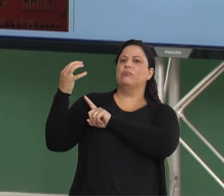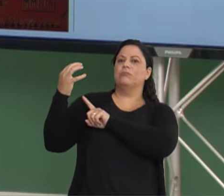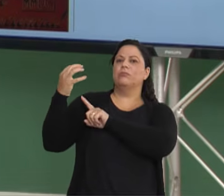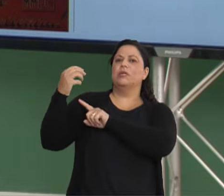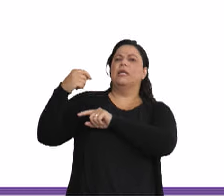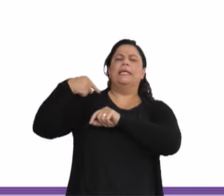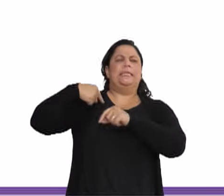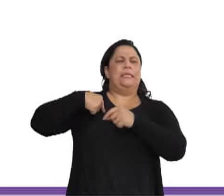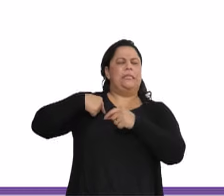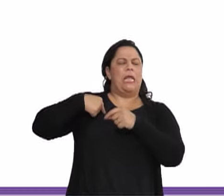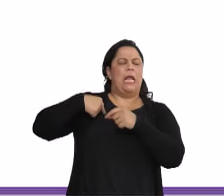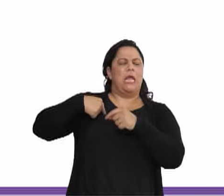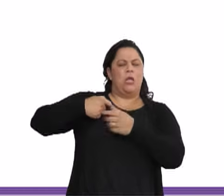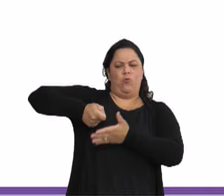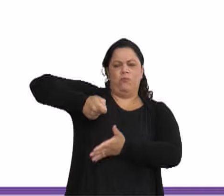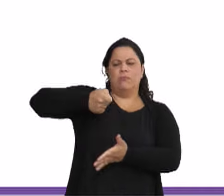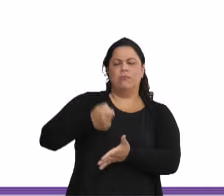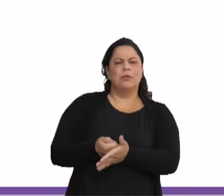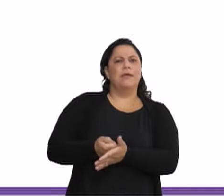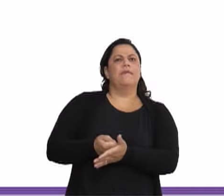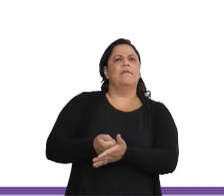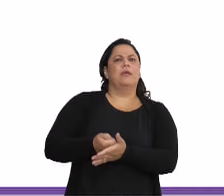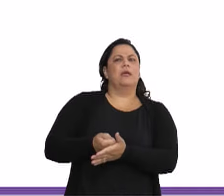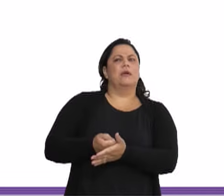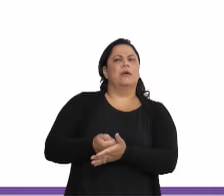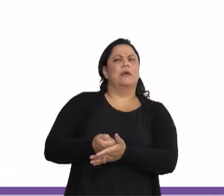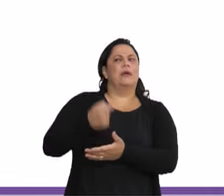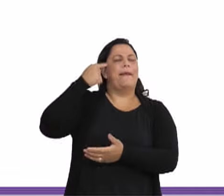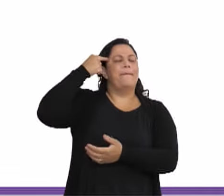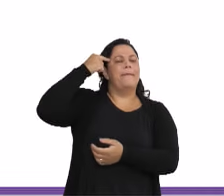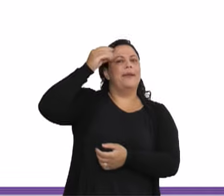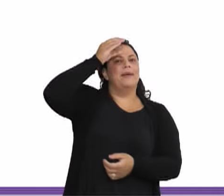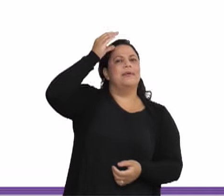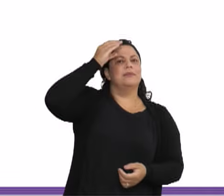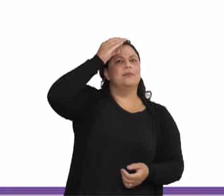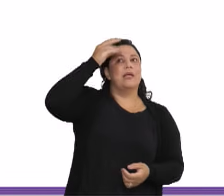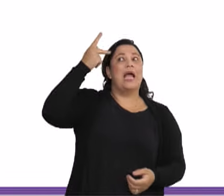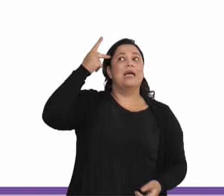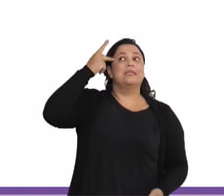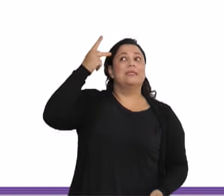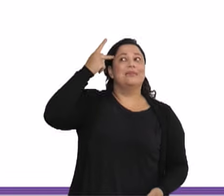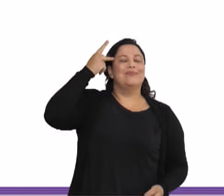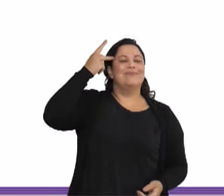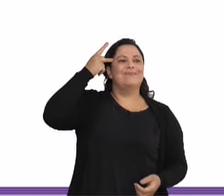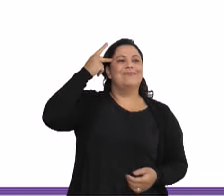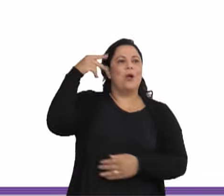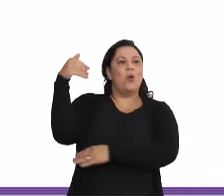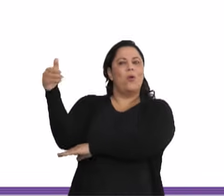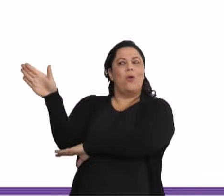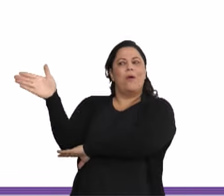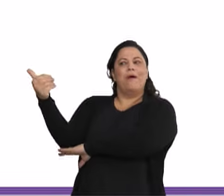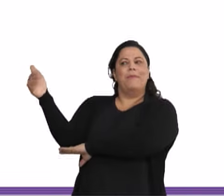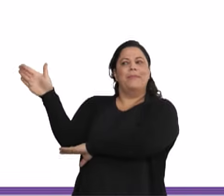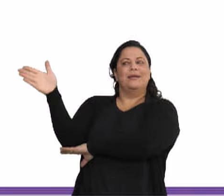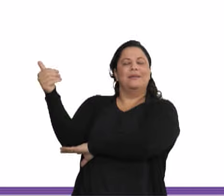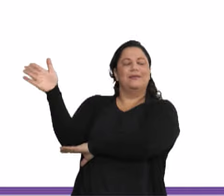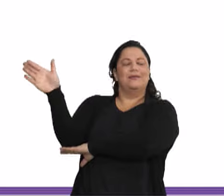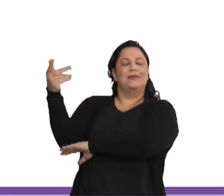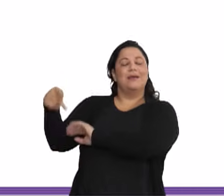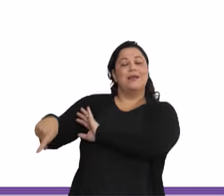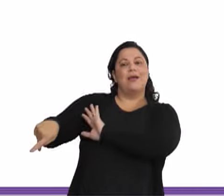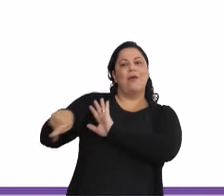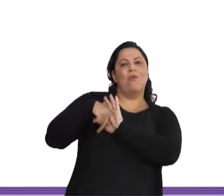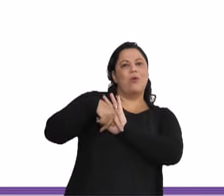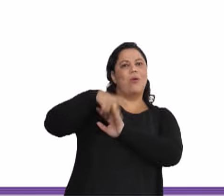fundo a bandeira do estado de São Paulo. É São Paulo que está dizendo isso para você. Esse soldado representa São